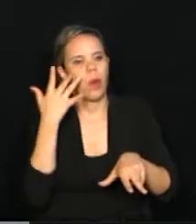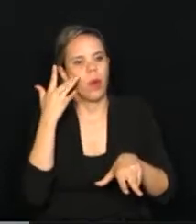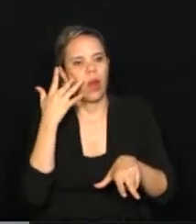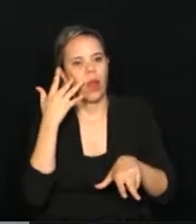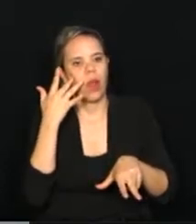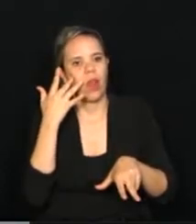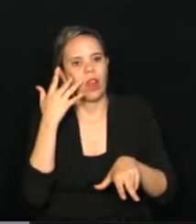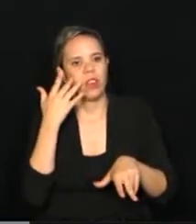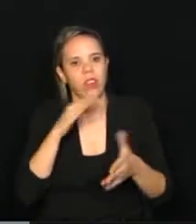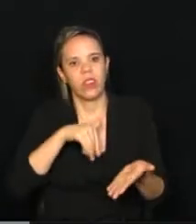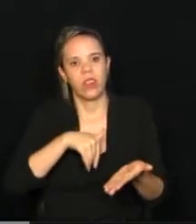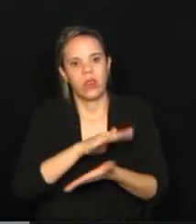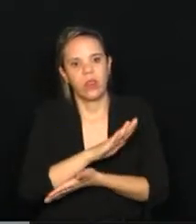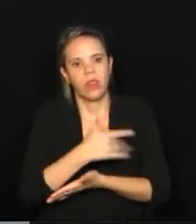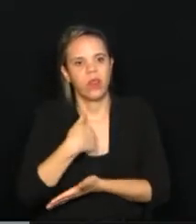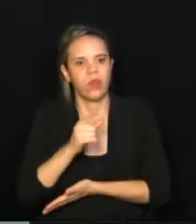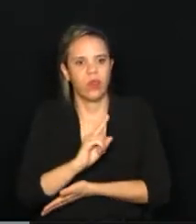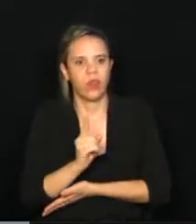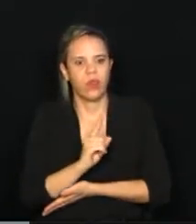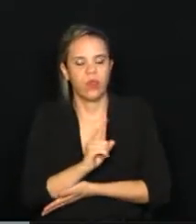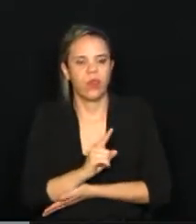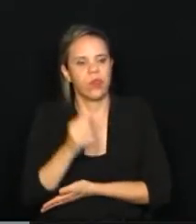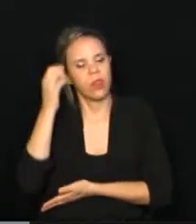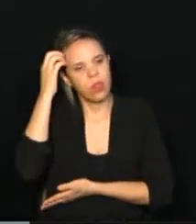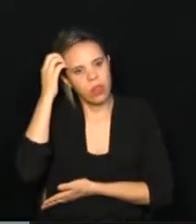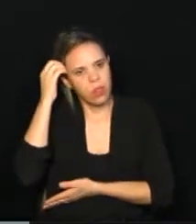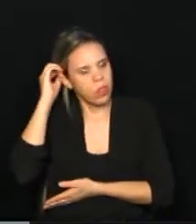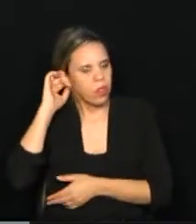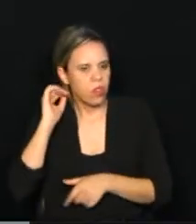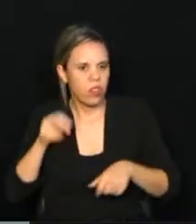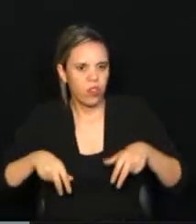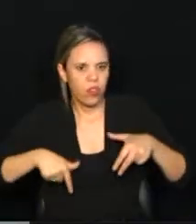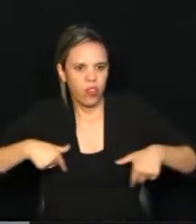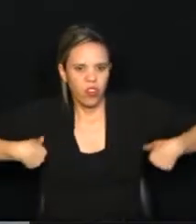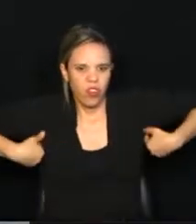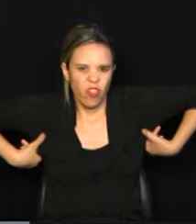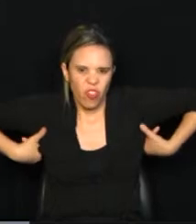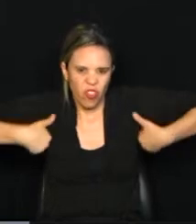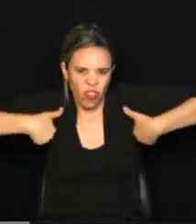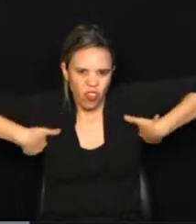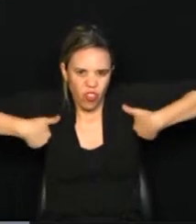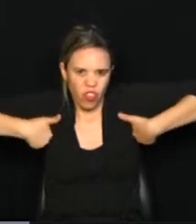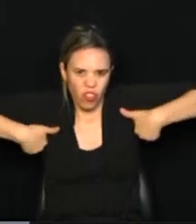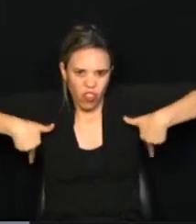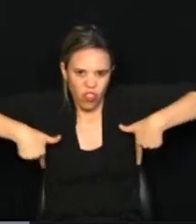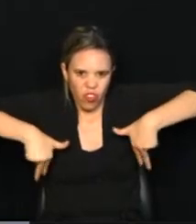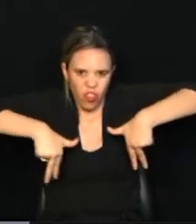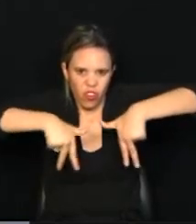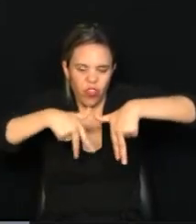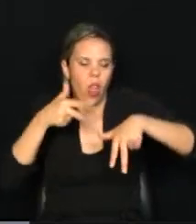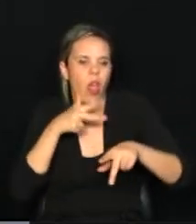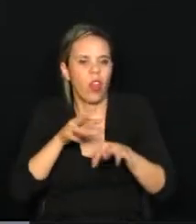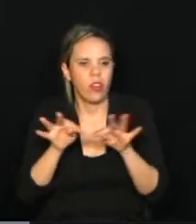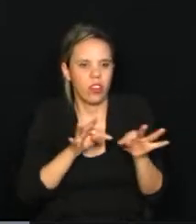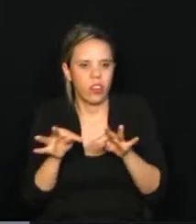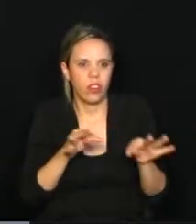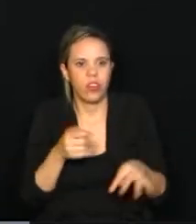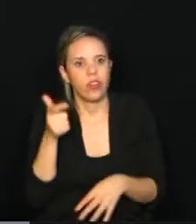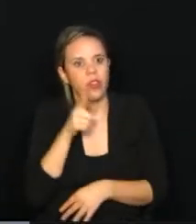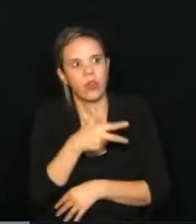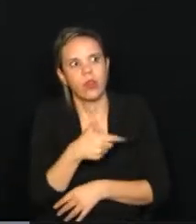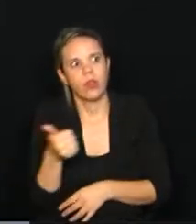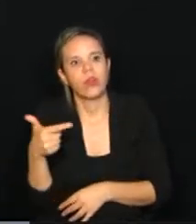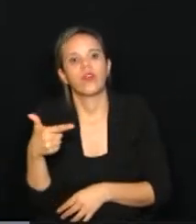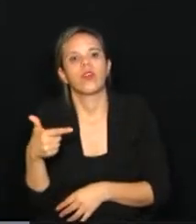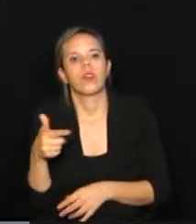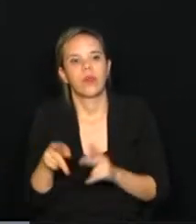falei, nossa, agora eu não vou. Usei RoboFoot, fiquei de muleta, mas aí eu consegui me recuperar, consegui ficar entre as 12. E